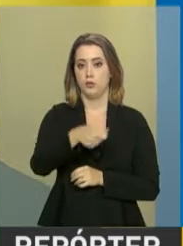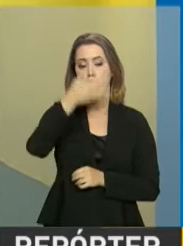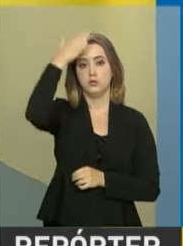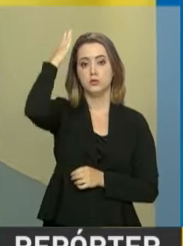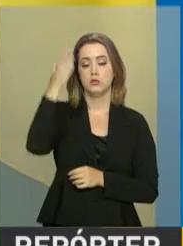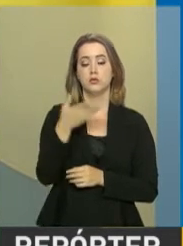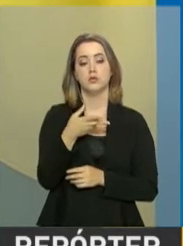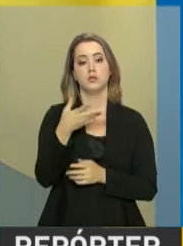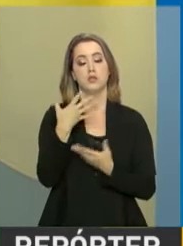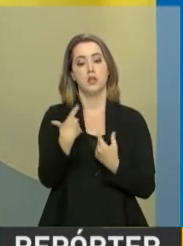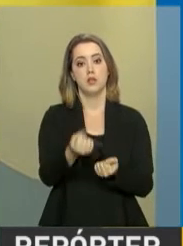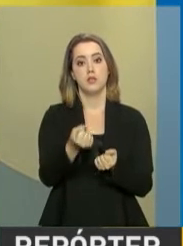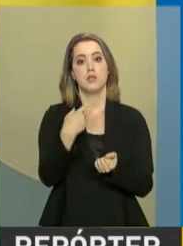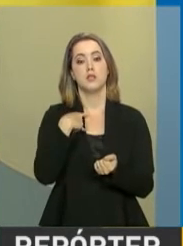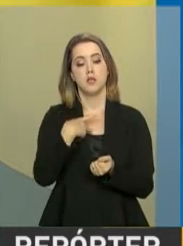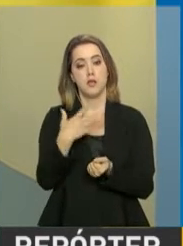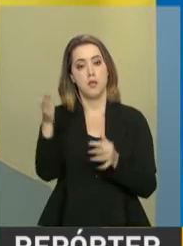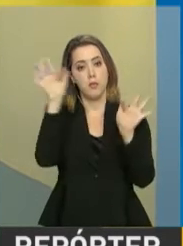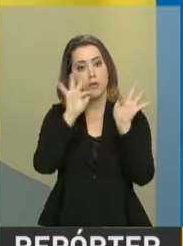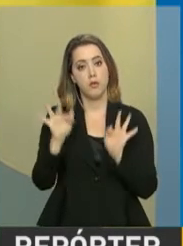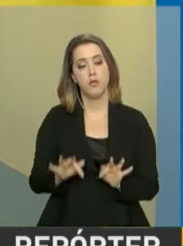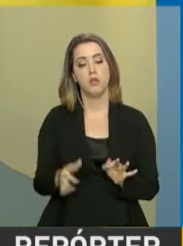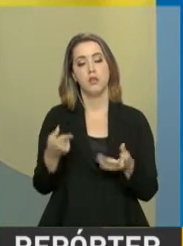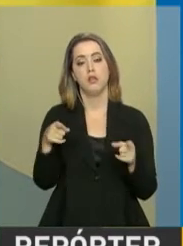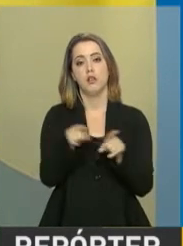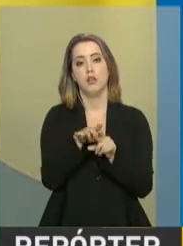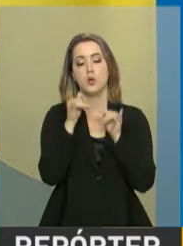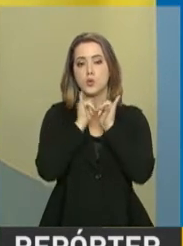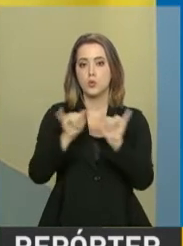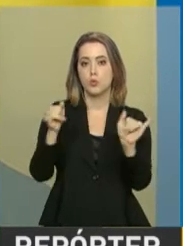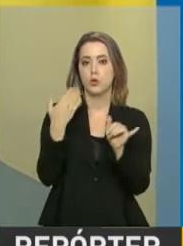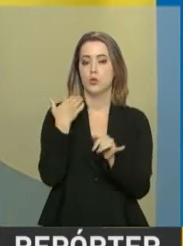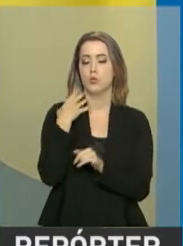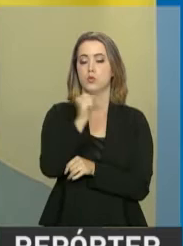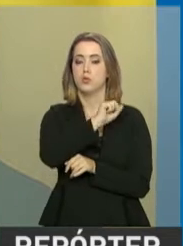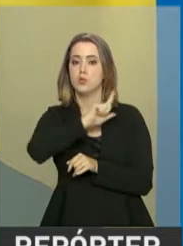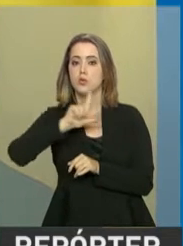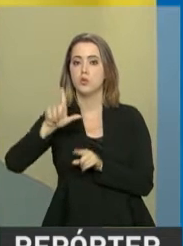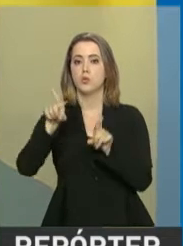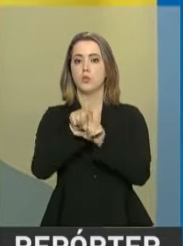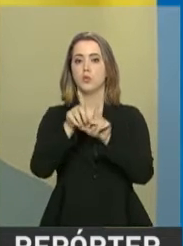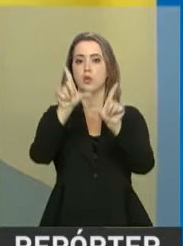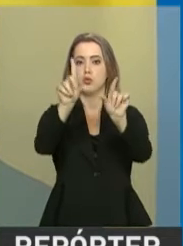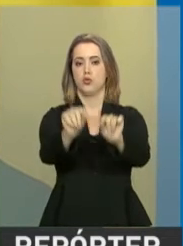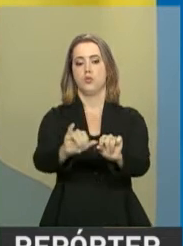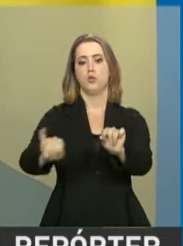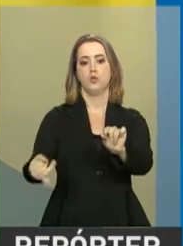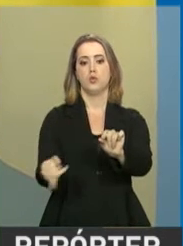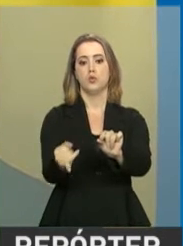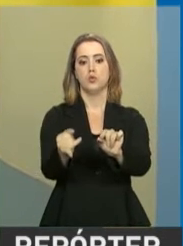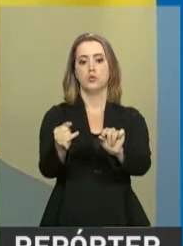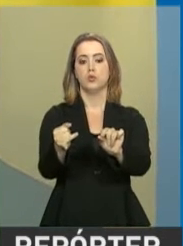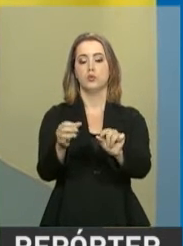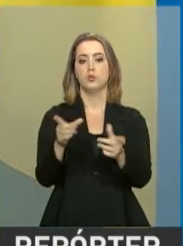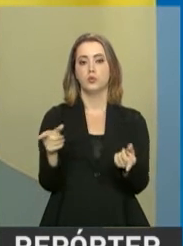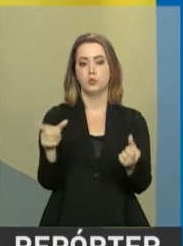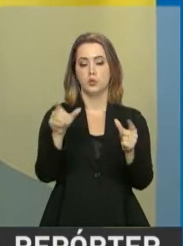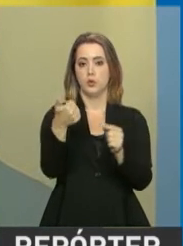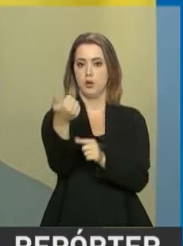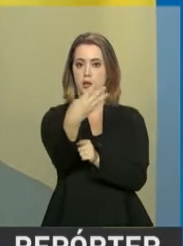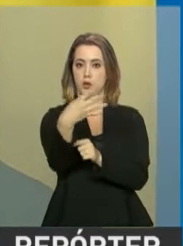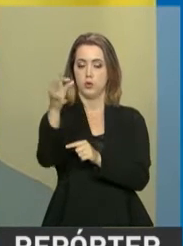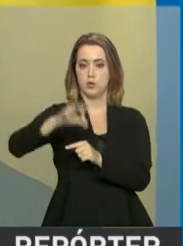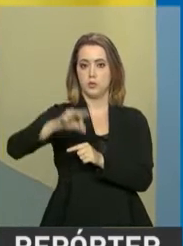feito ontem pelo banco central a respeito da redução da taxa selic para 14% ao ano